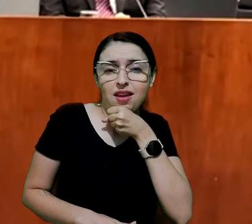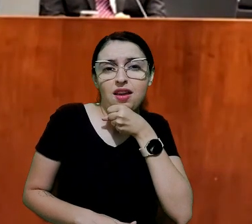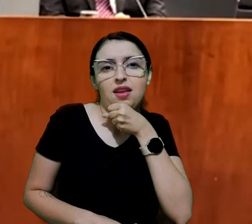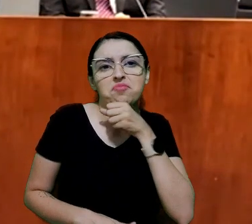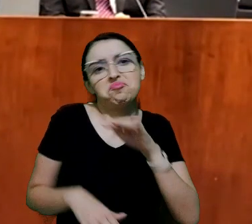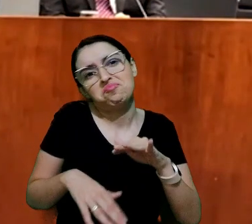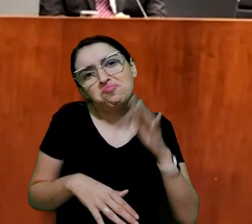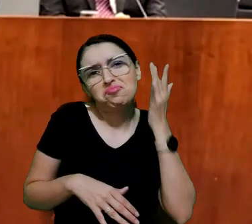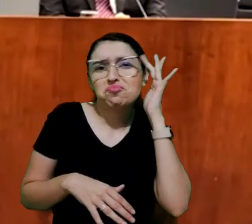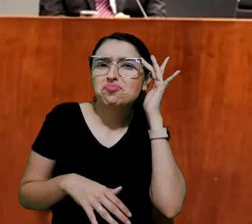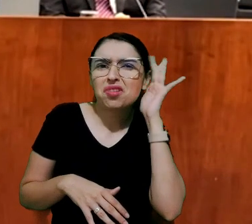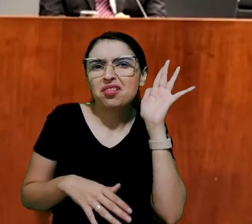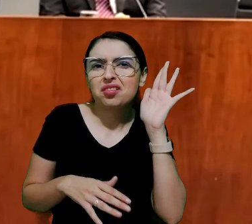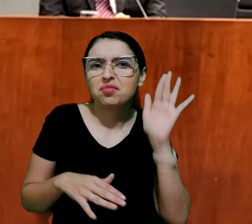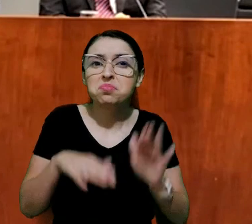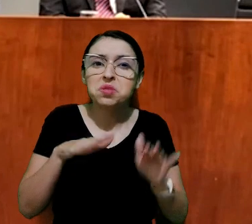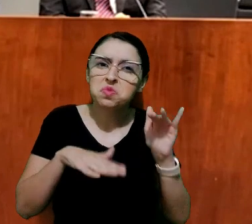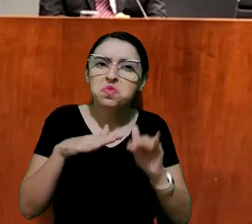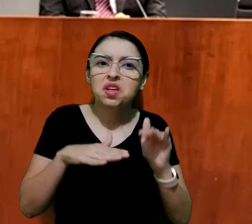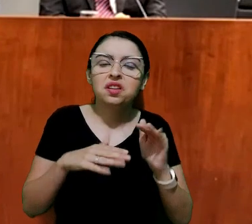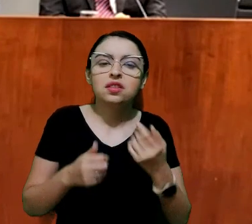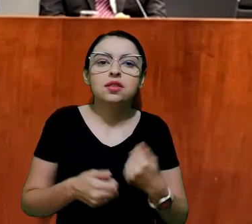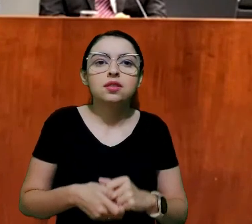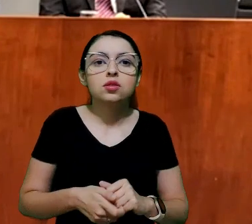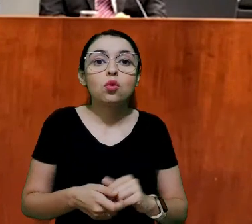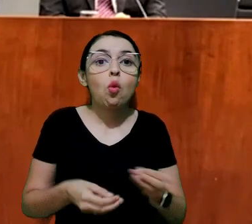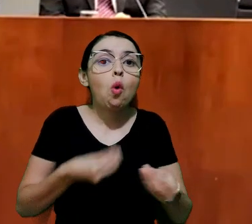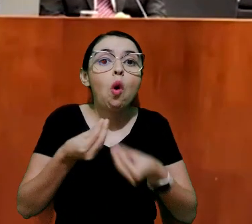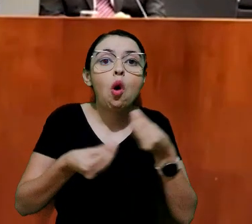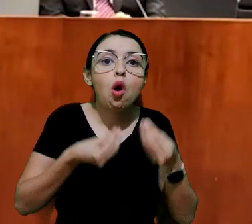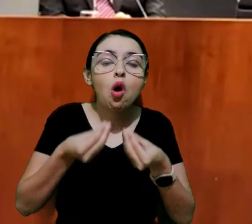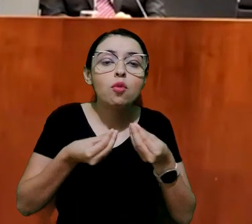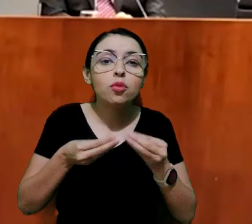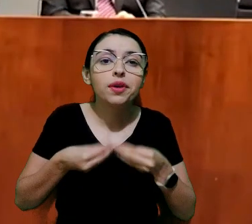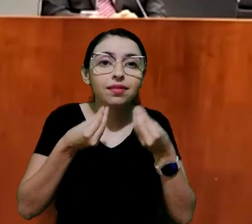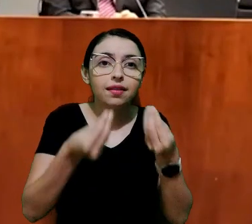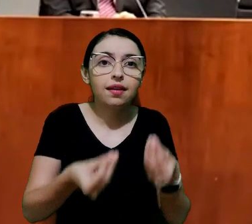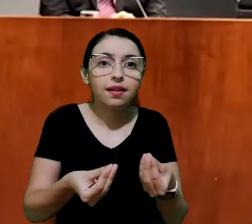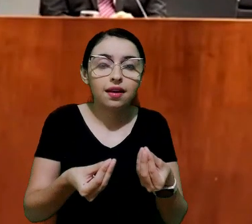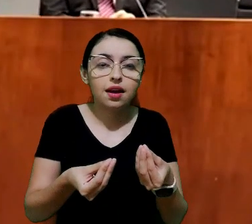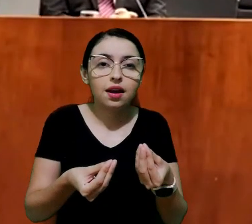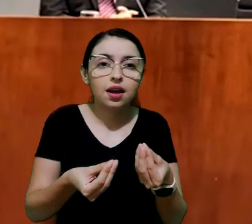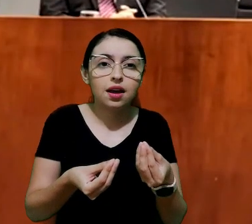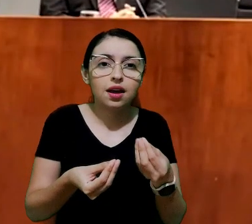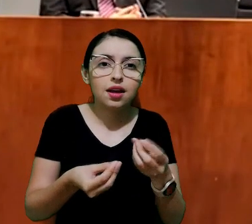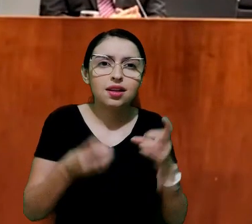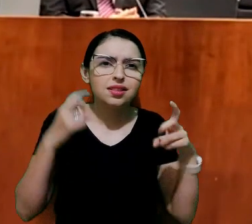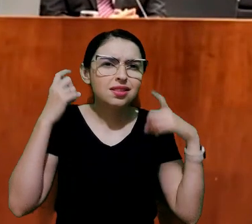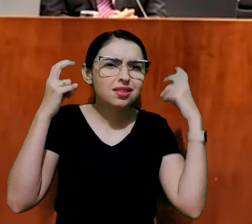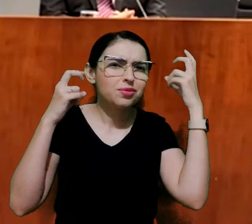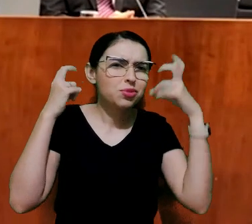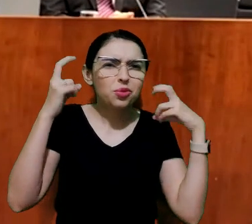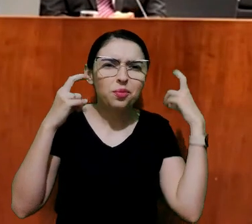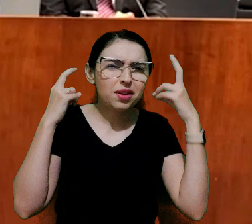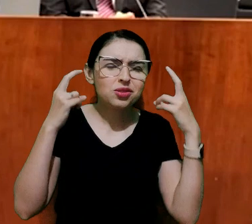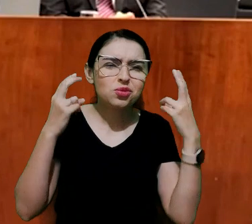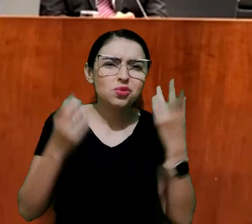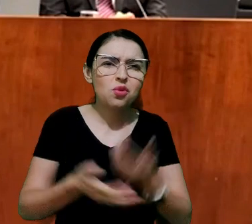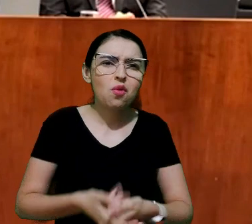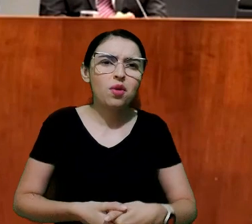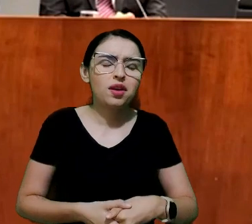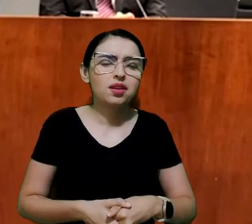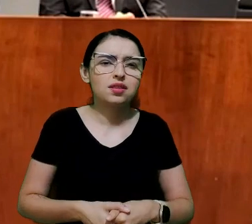sistema. Porque não tem como conceber que nessa balbúrdia que se cria, nós